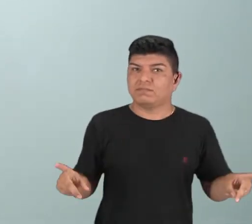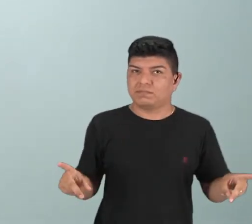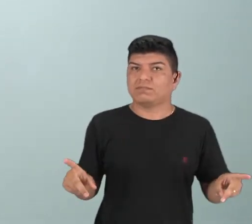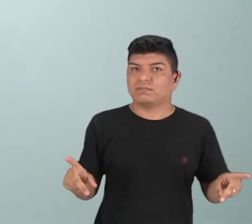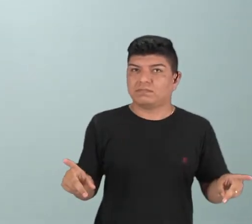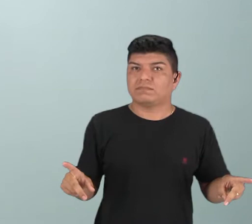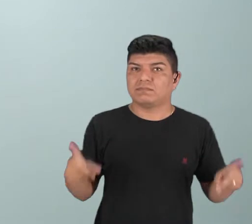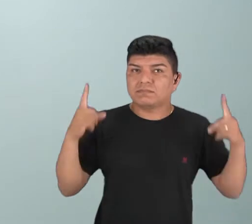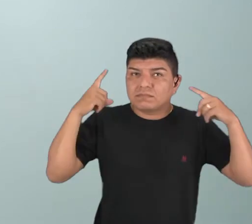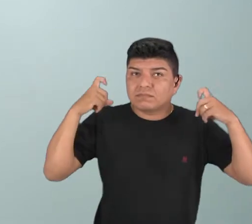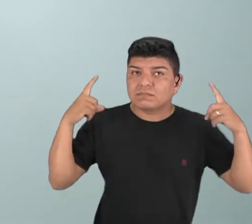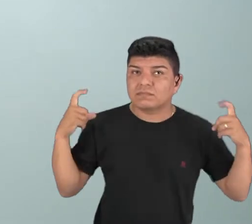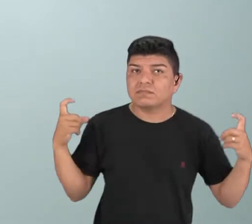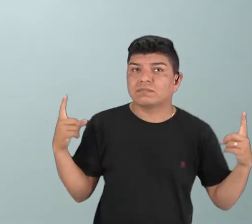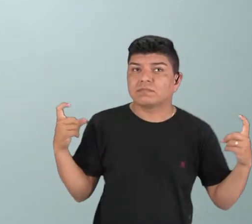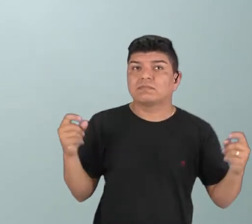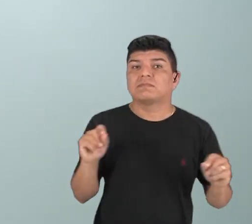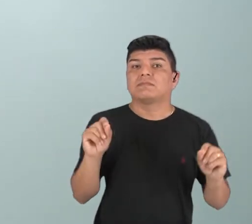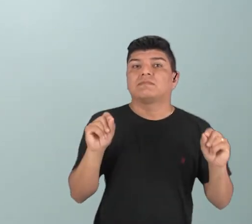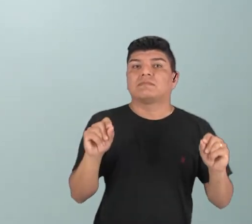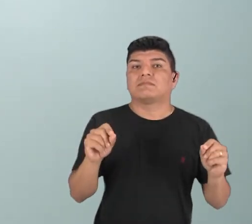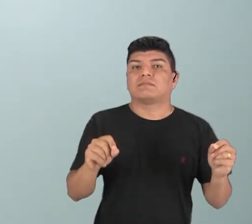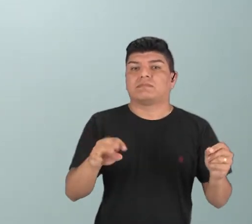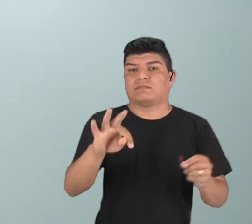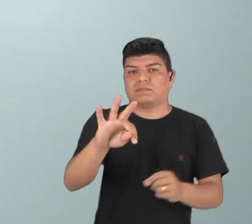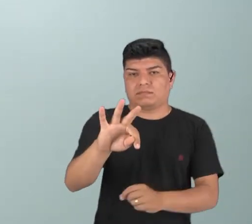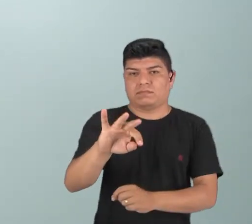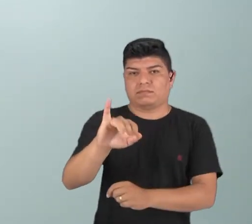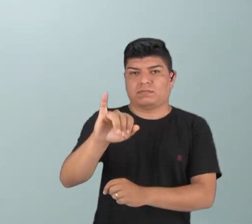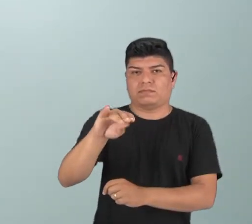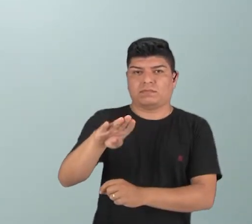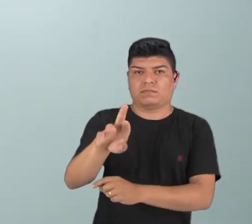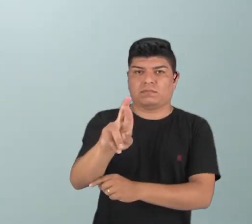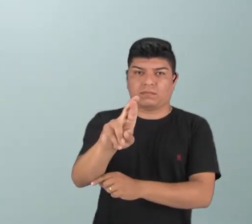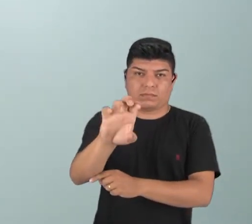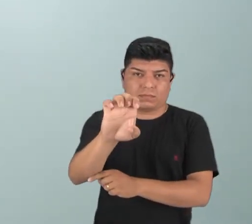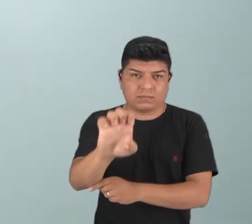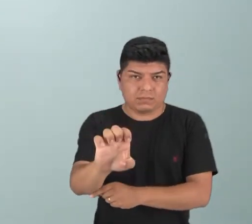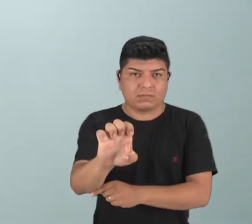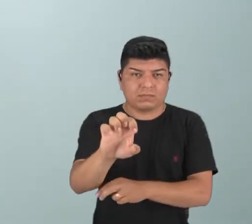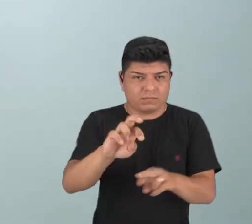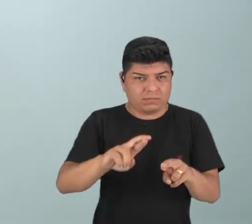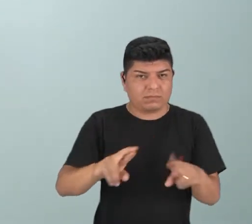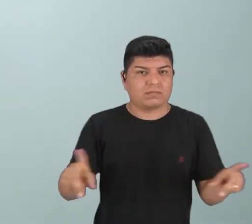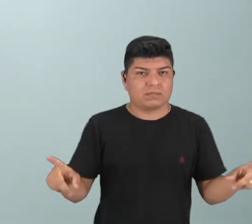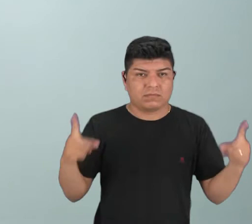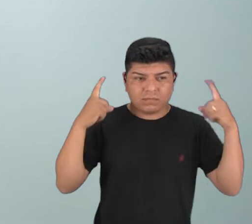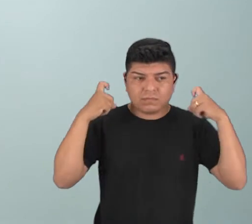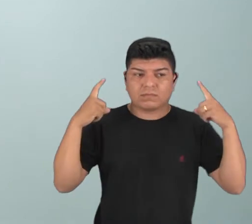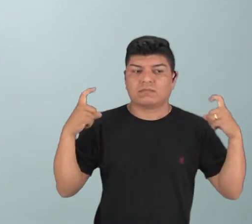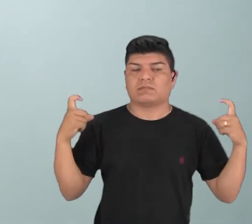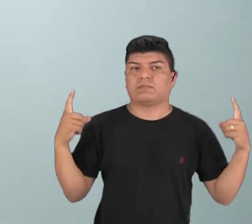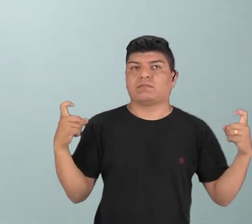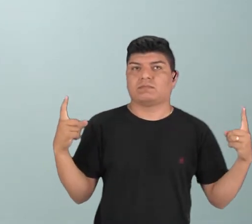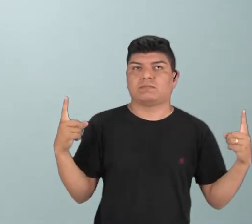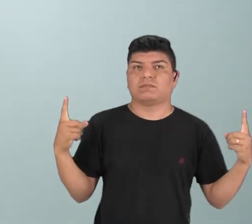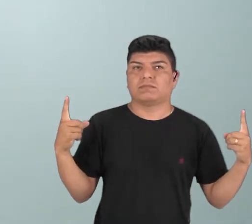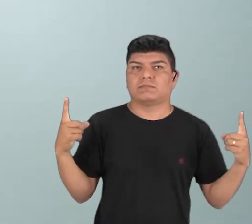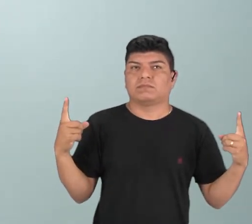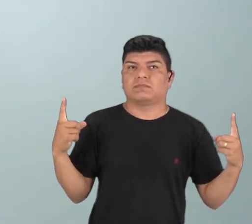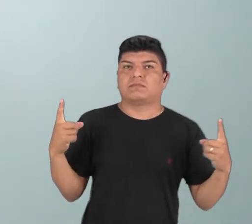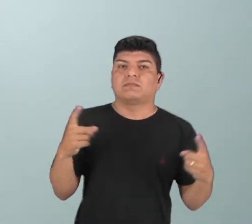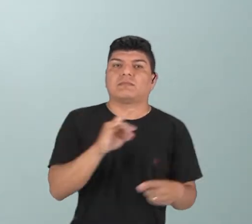dos sons nós chamamos de timbre, essa possibilidade da gente distinguir os sons, nós chamamos de timbre, tá?